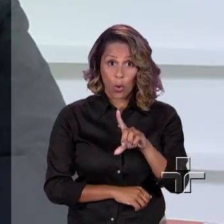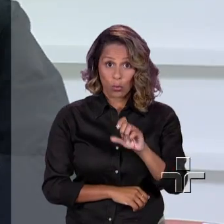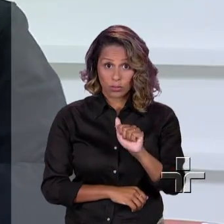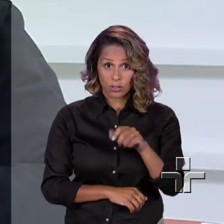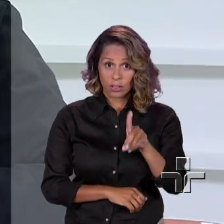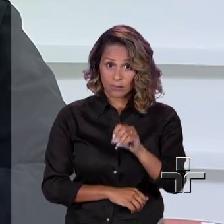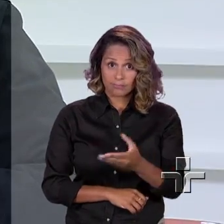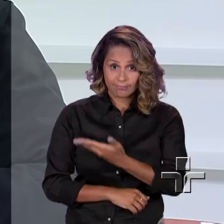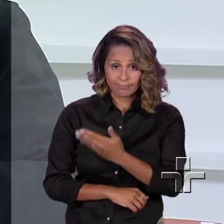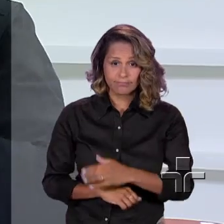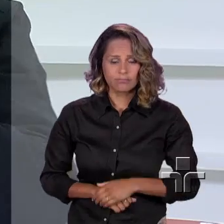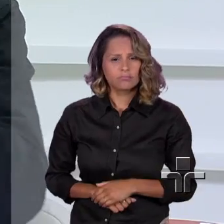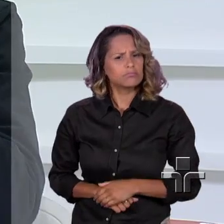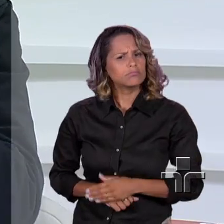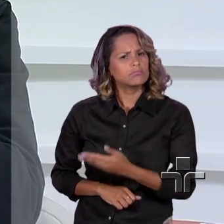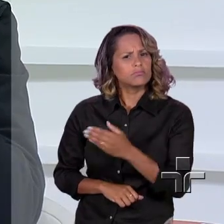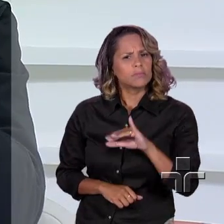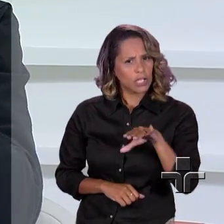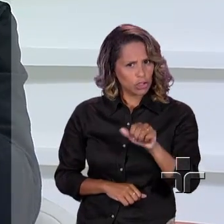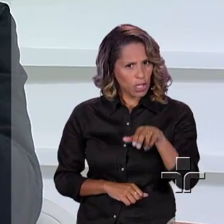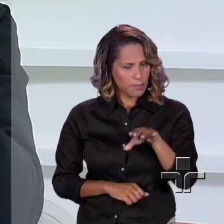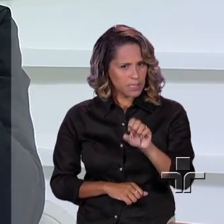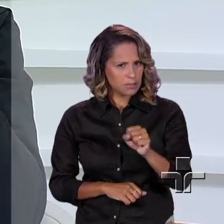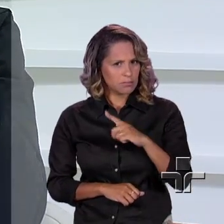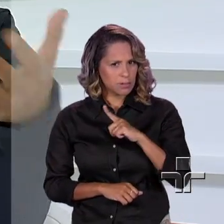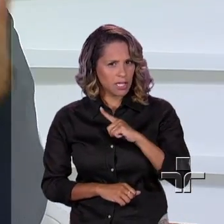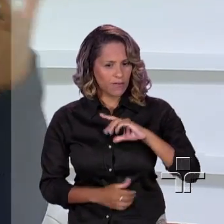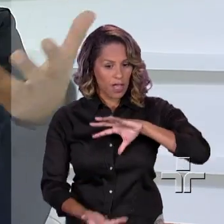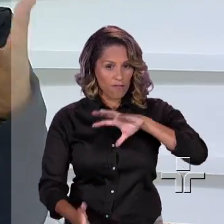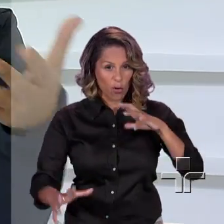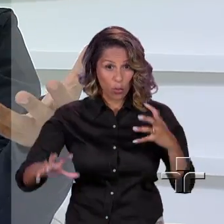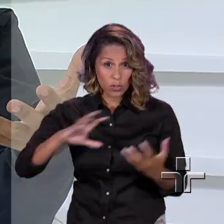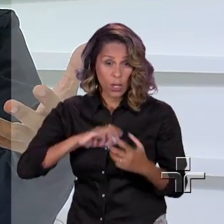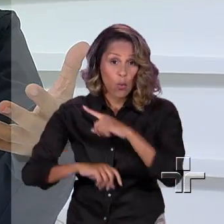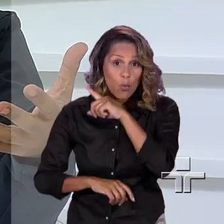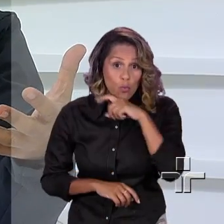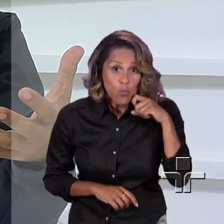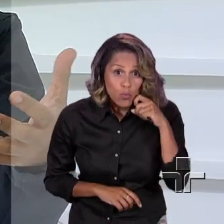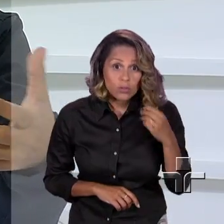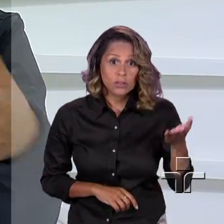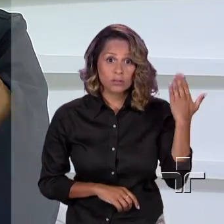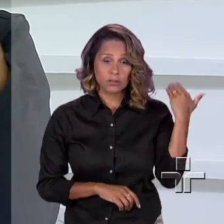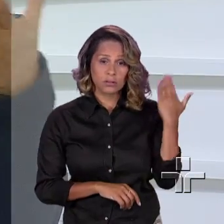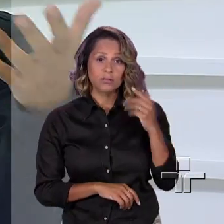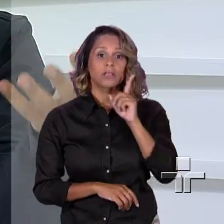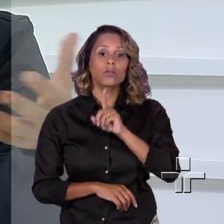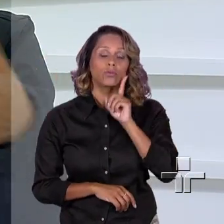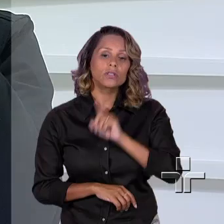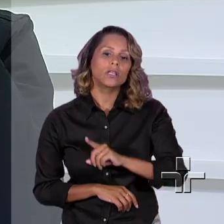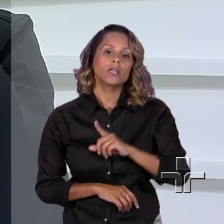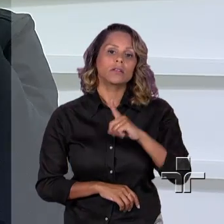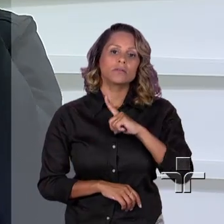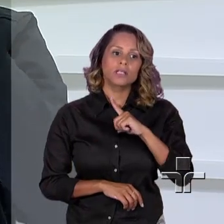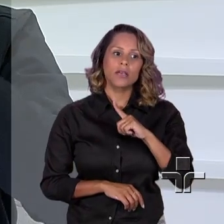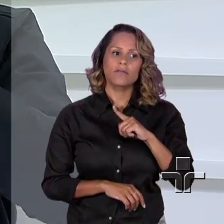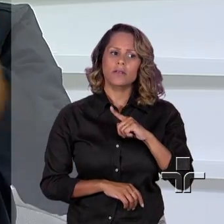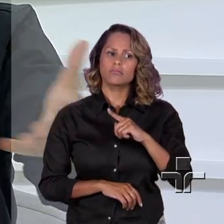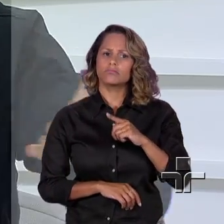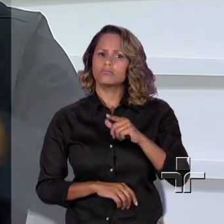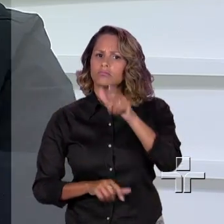James, a Revolução Russa, em 17, no início, despertou muita simpatia dos homossexuais e ela foi